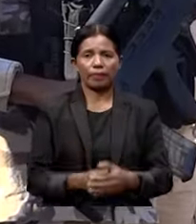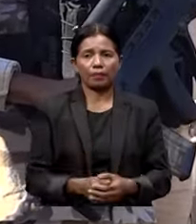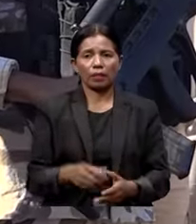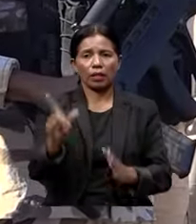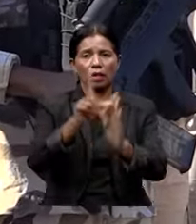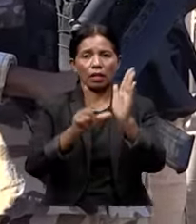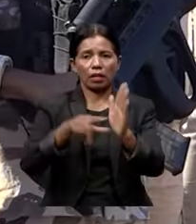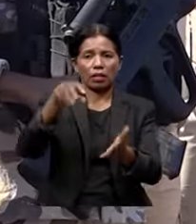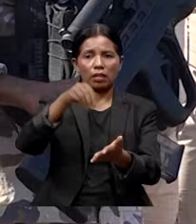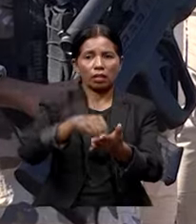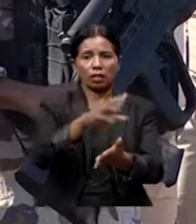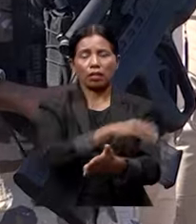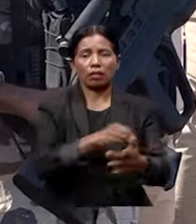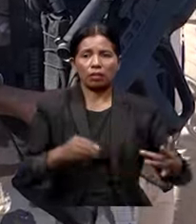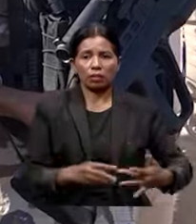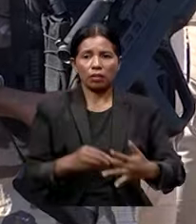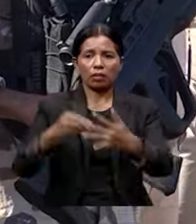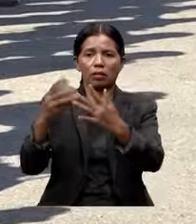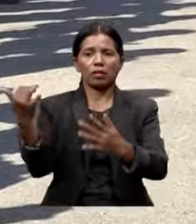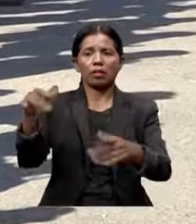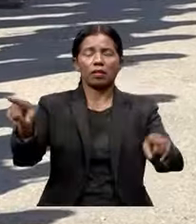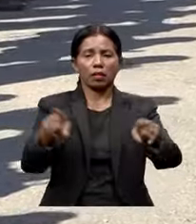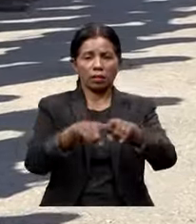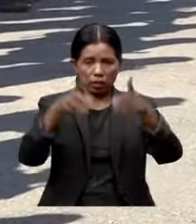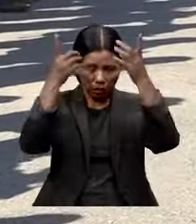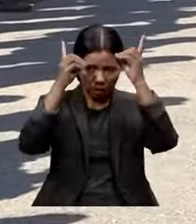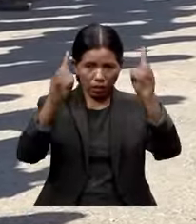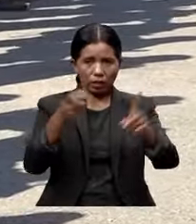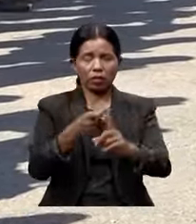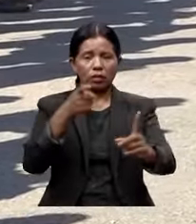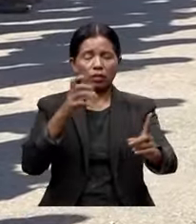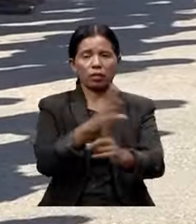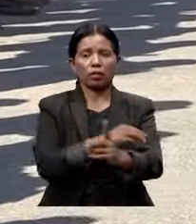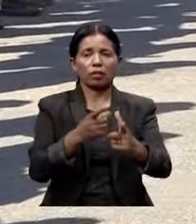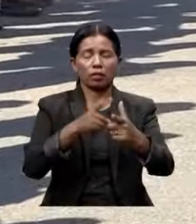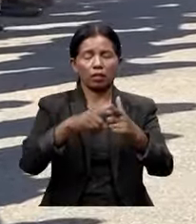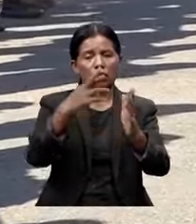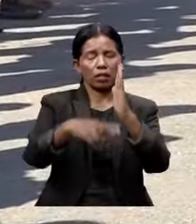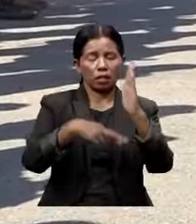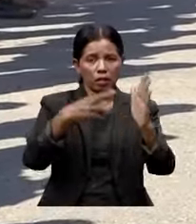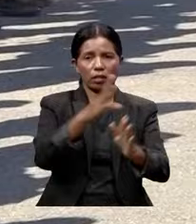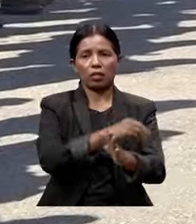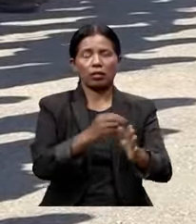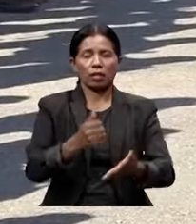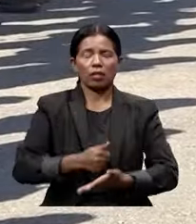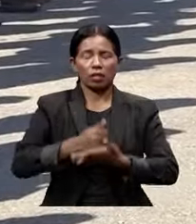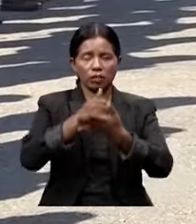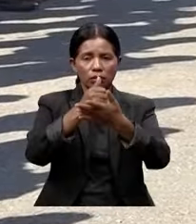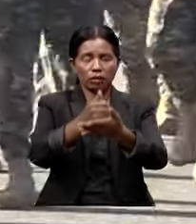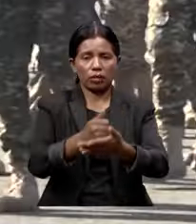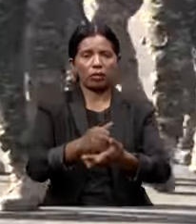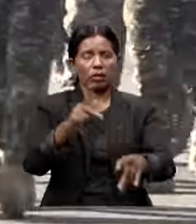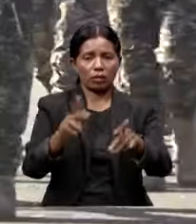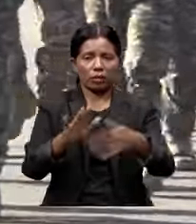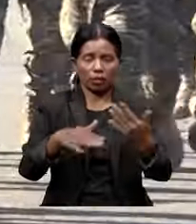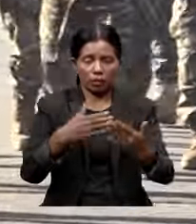ne prevemos medidas específicas Sira a nessa definição russa cadeias comando regras desempenho no apoio inteligência NIEN no